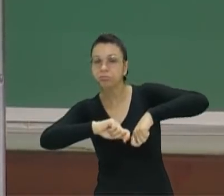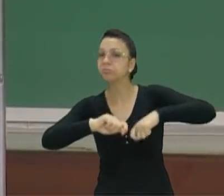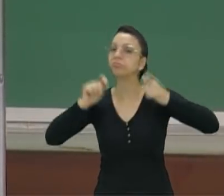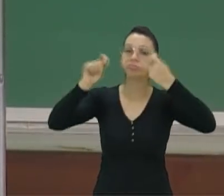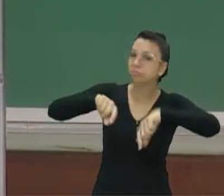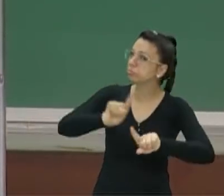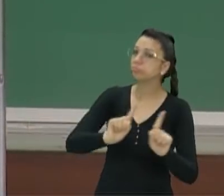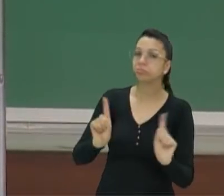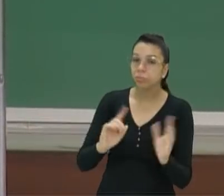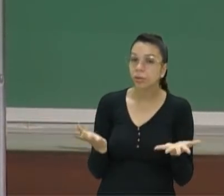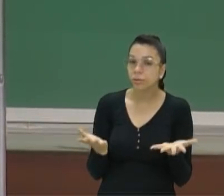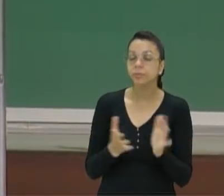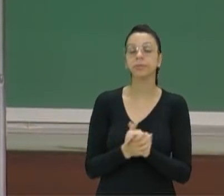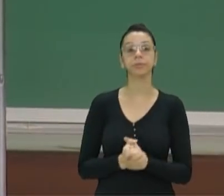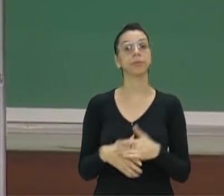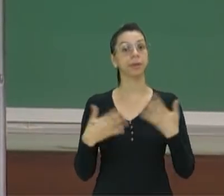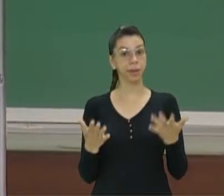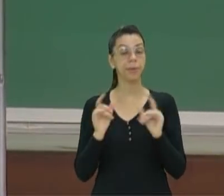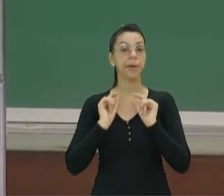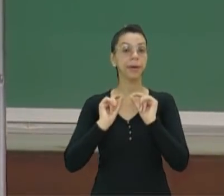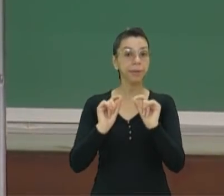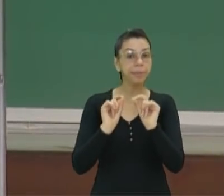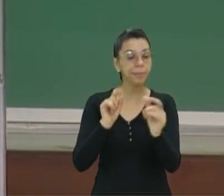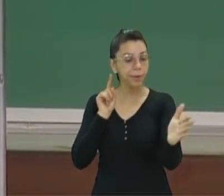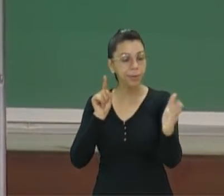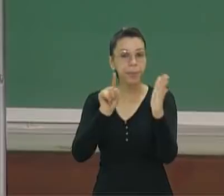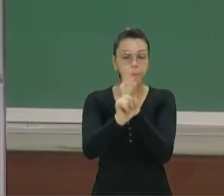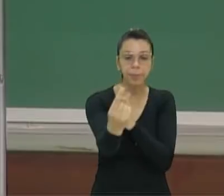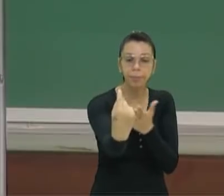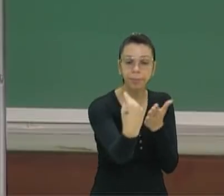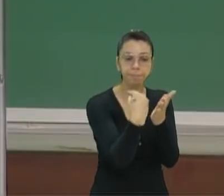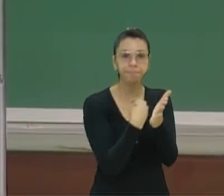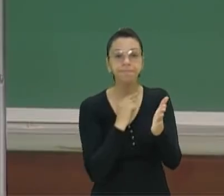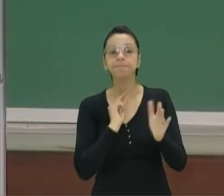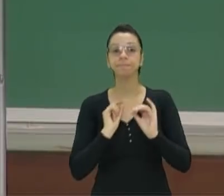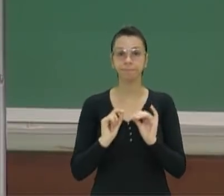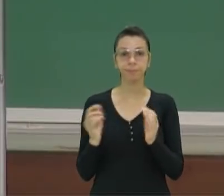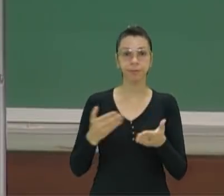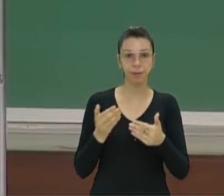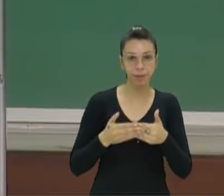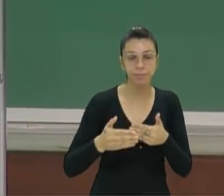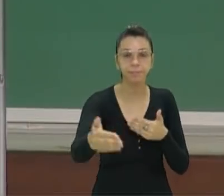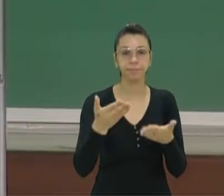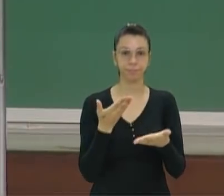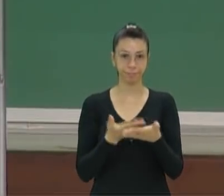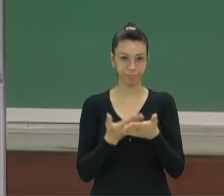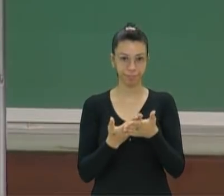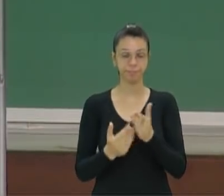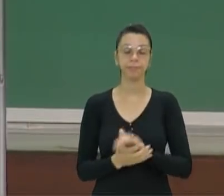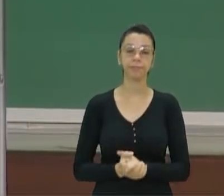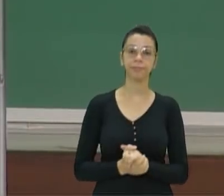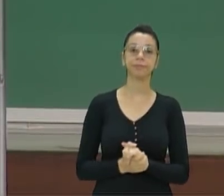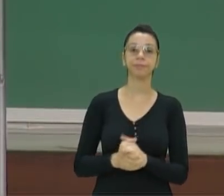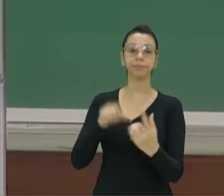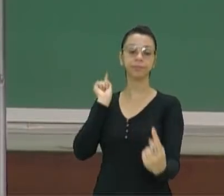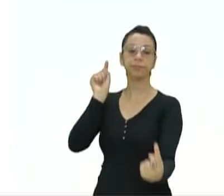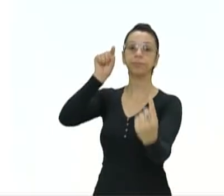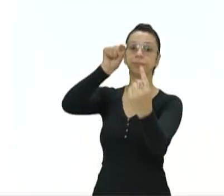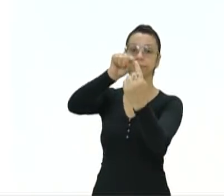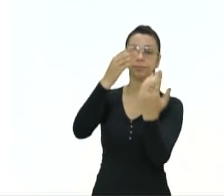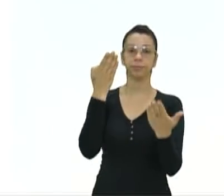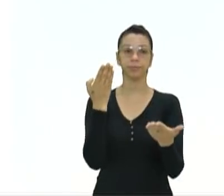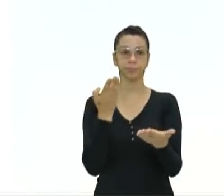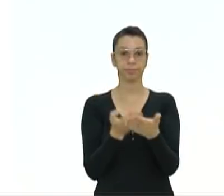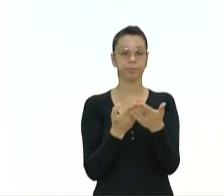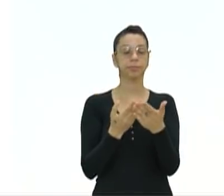algumas perguntas que nós hoje vamos nos deparar nessa aula. Os objetivos da aula estão aqui,